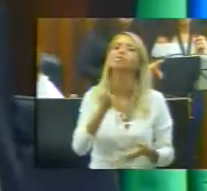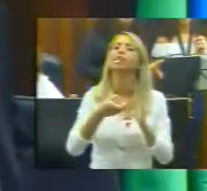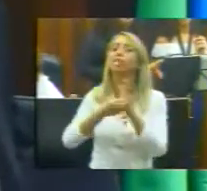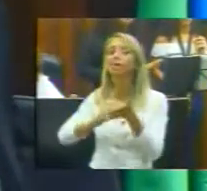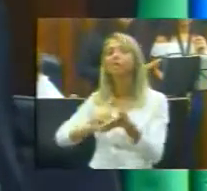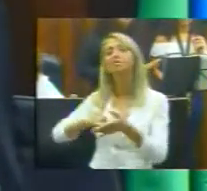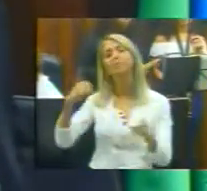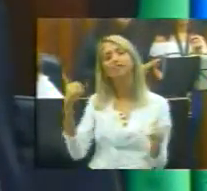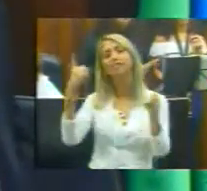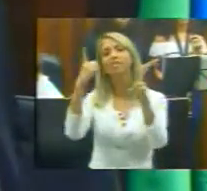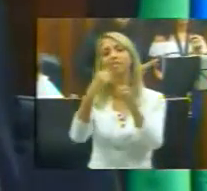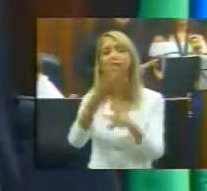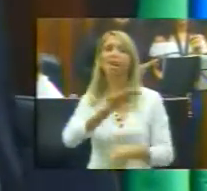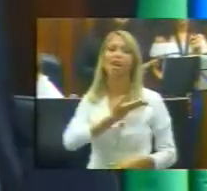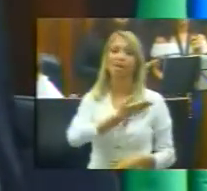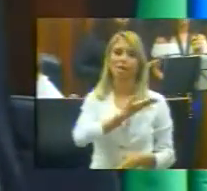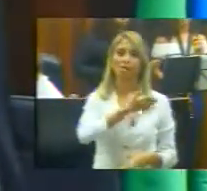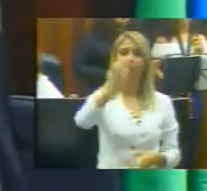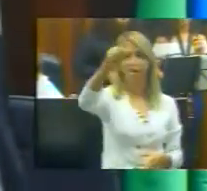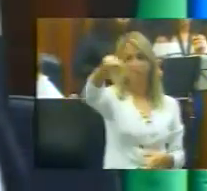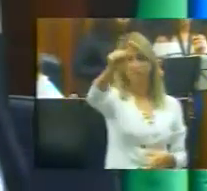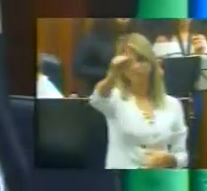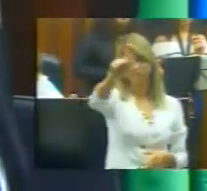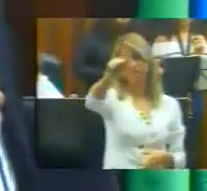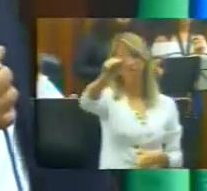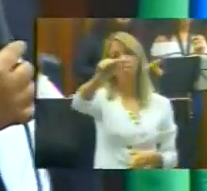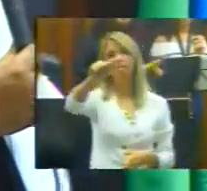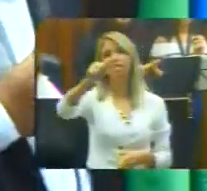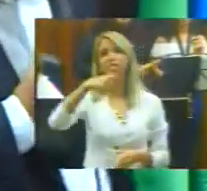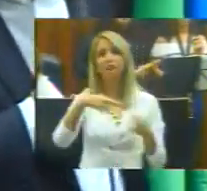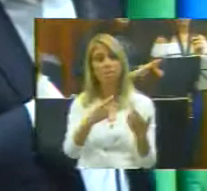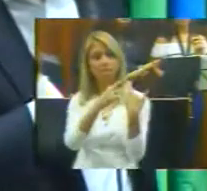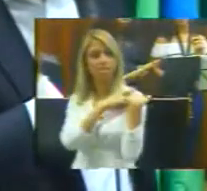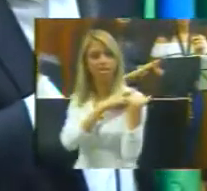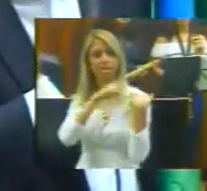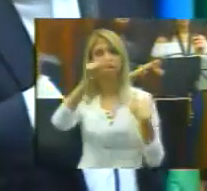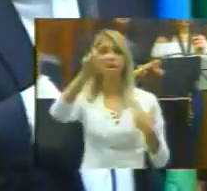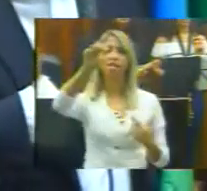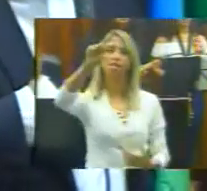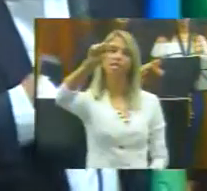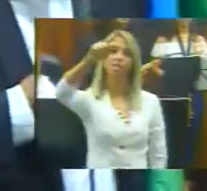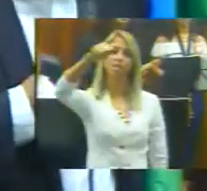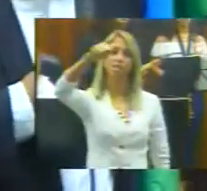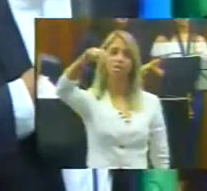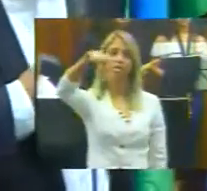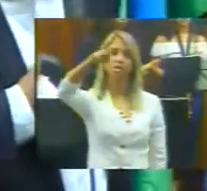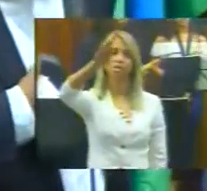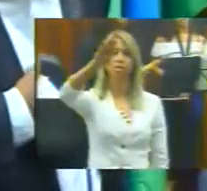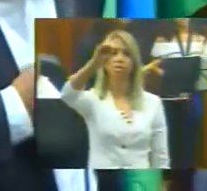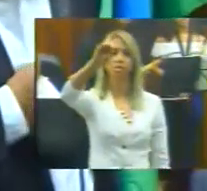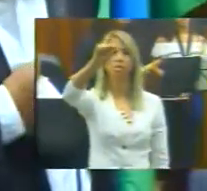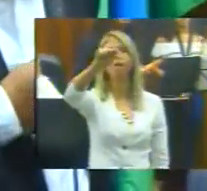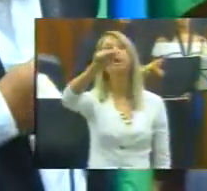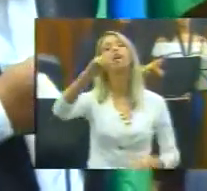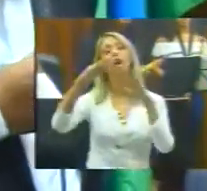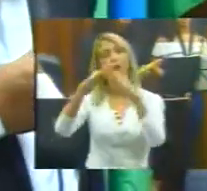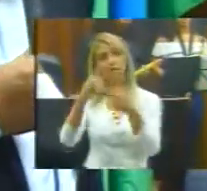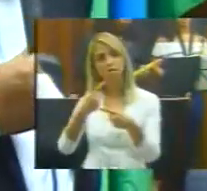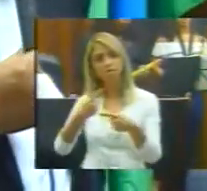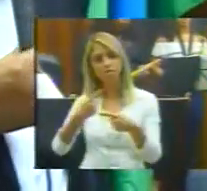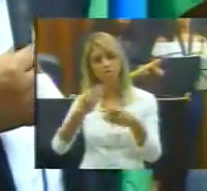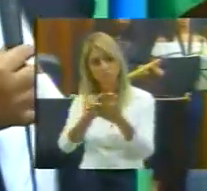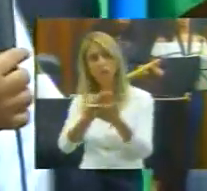de encontrar a Ana Beatriz, que representa o meu bairro, a Gamboa, né? E o Colégio Rui Barbosa,